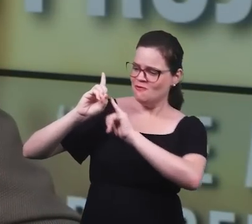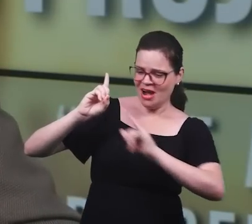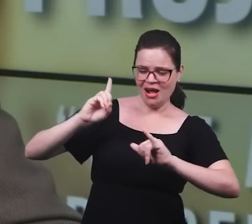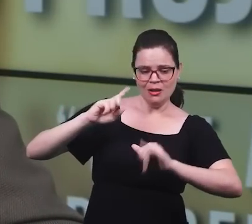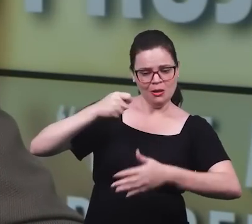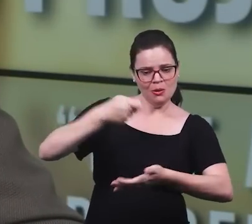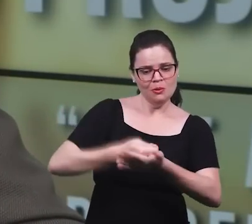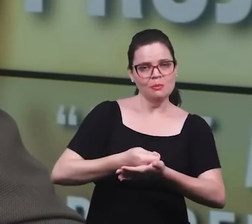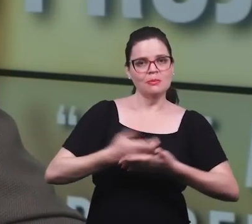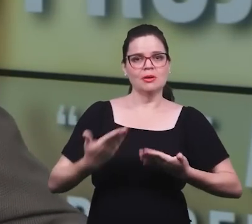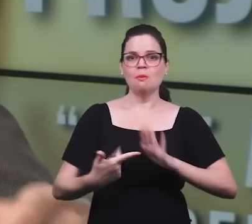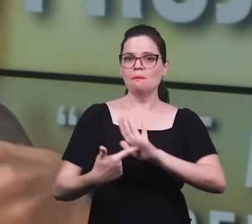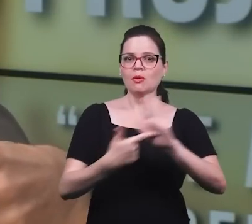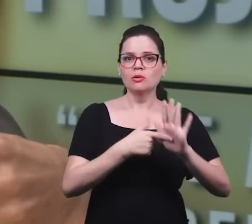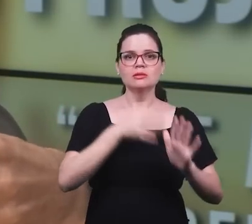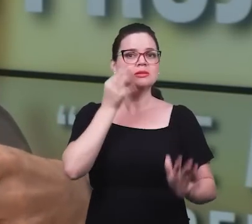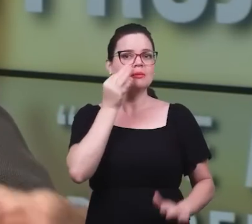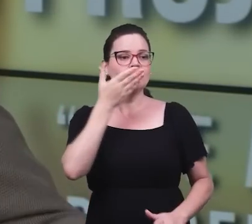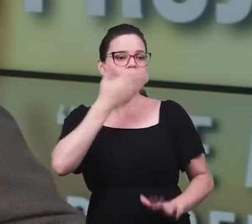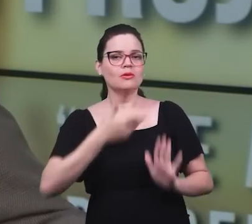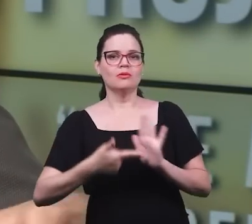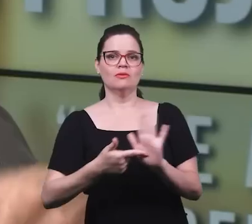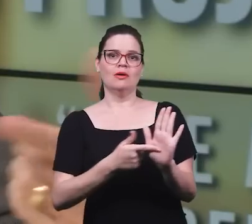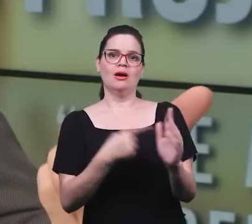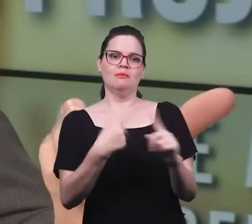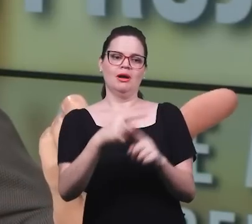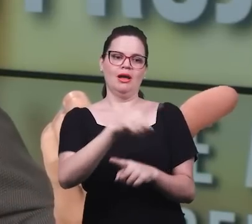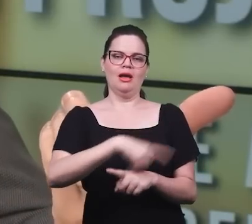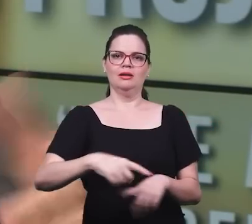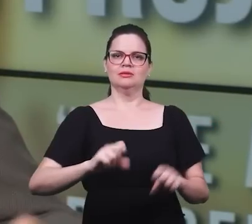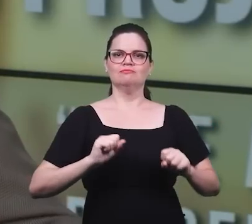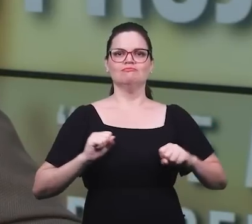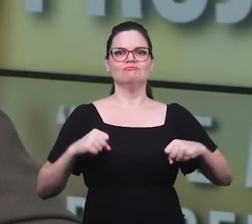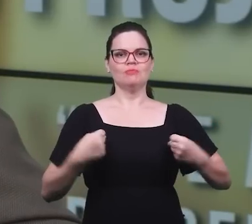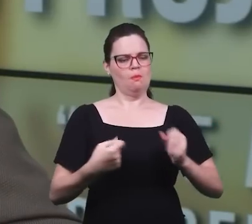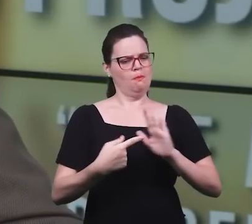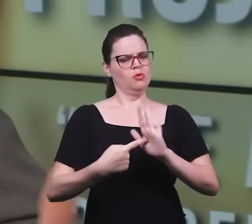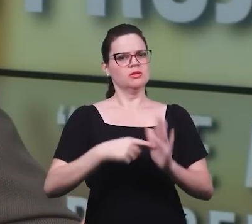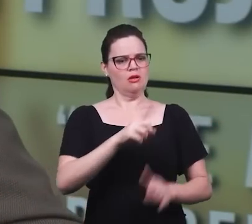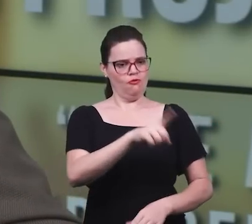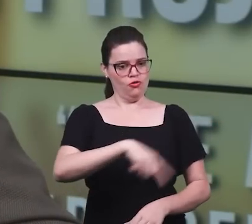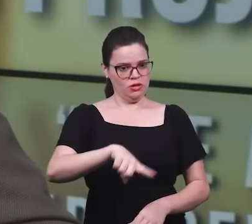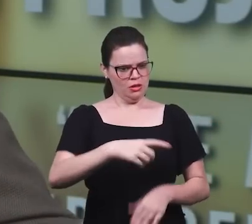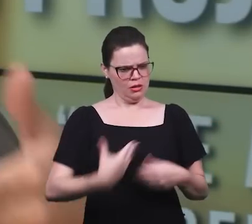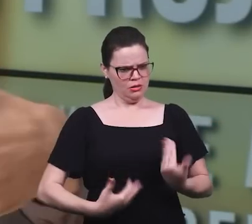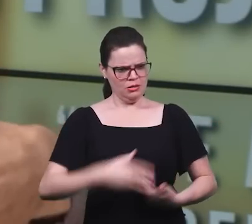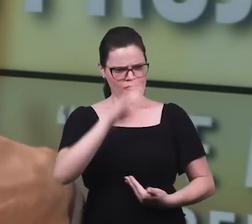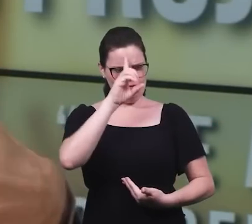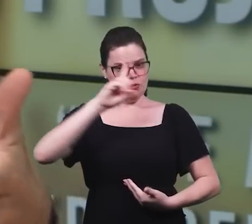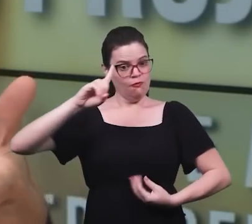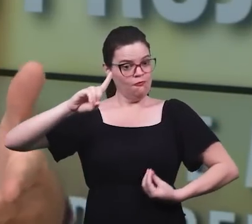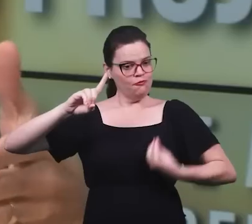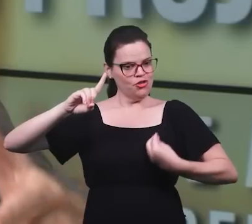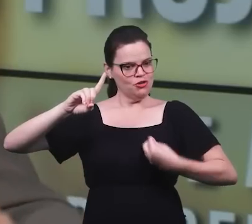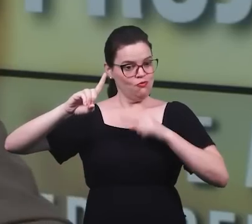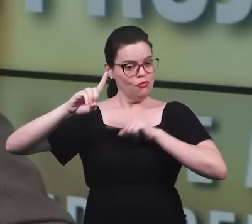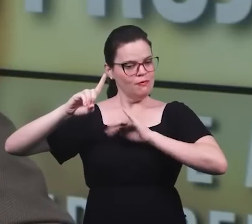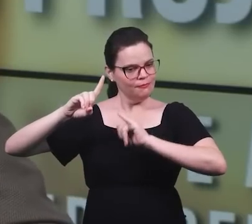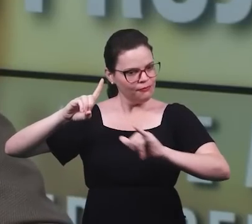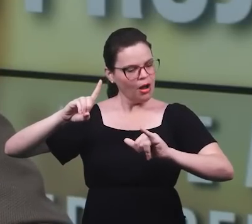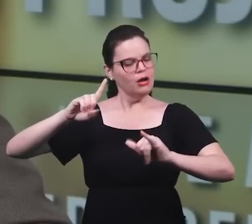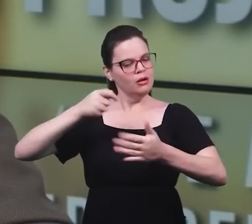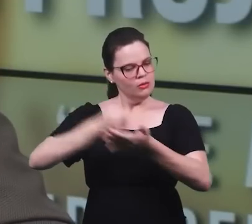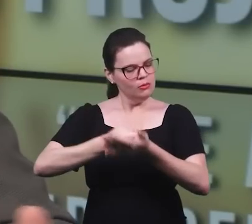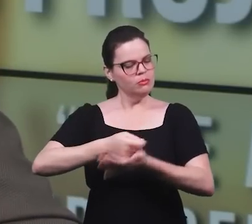da vida de cada um de nós, você nutre aquilo, o Deus que você serve, que é um Deus vivo. Aqui nós não sabemos se os